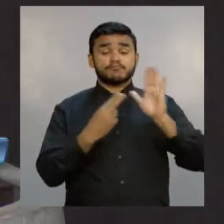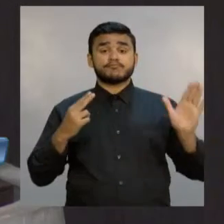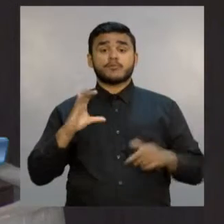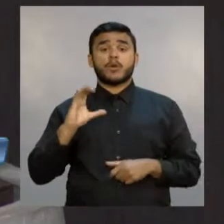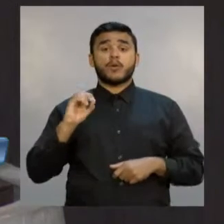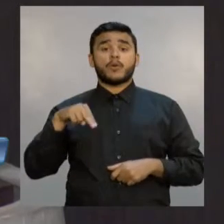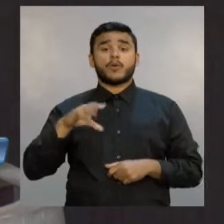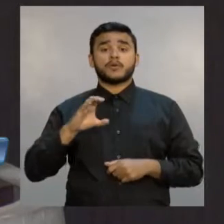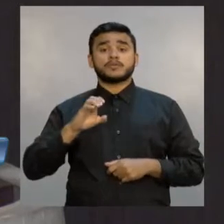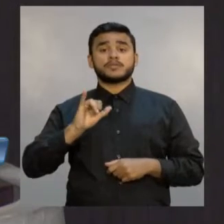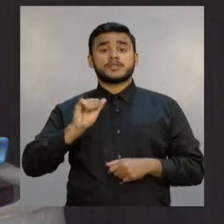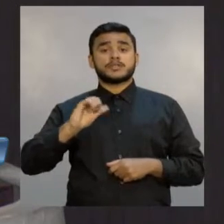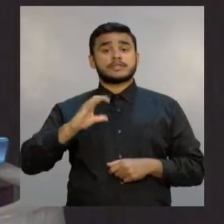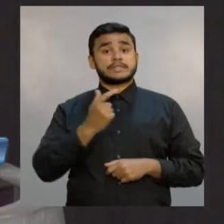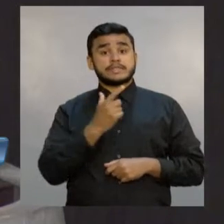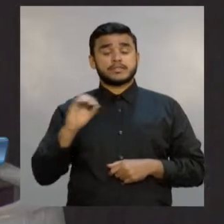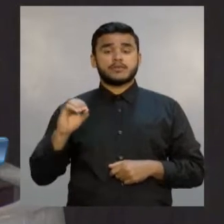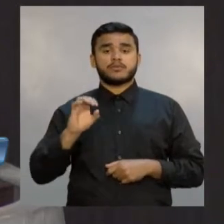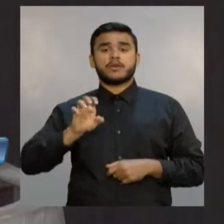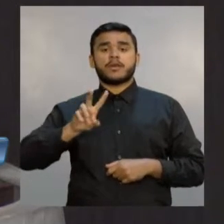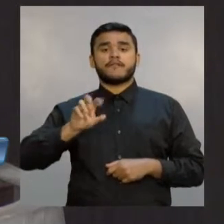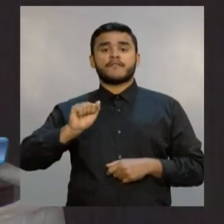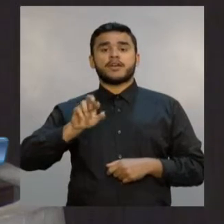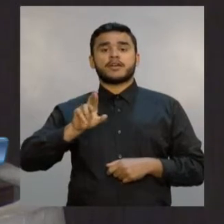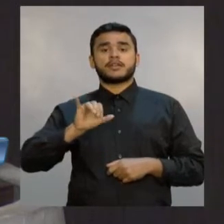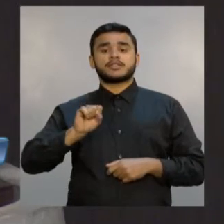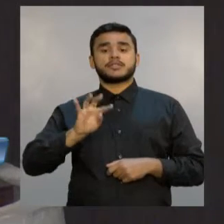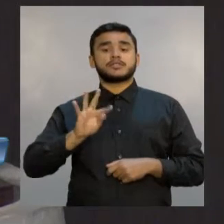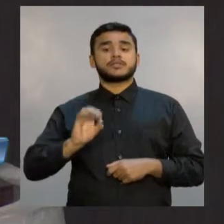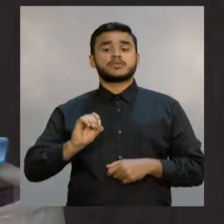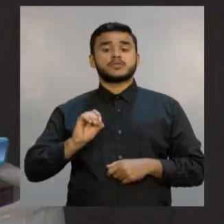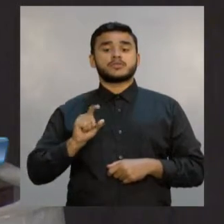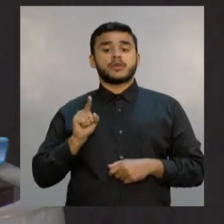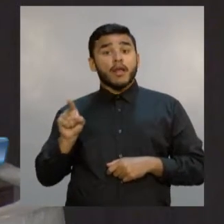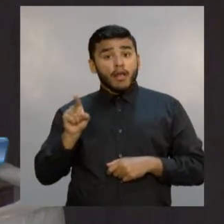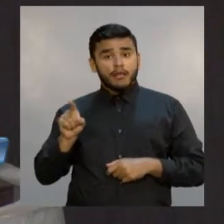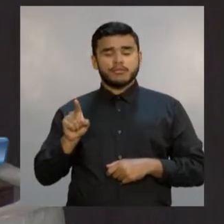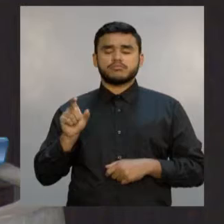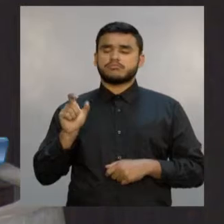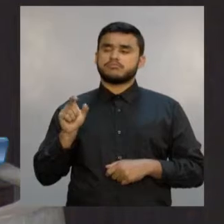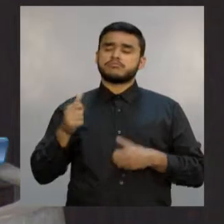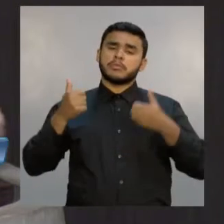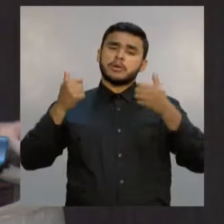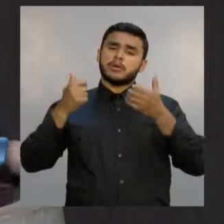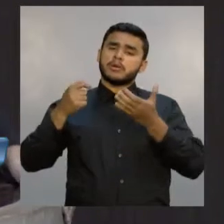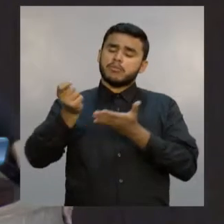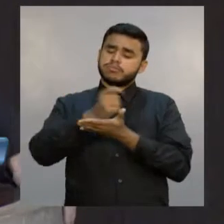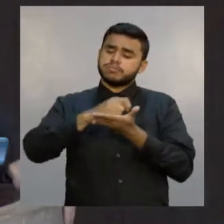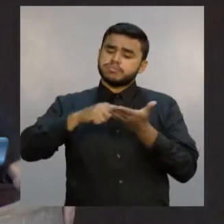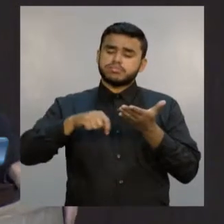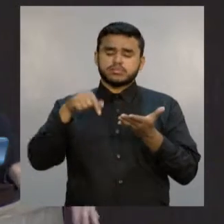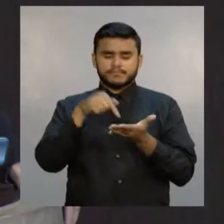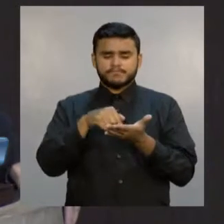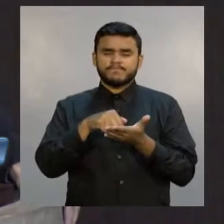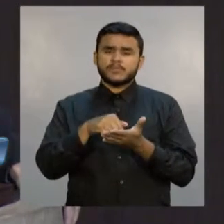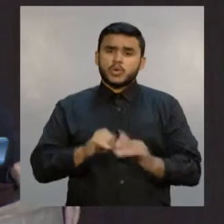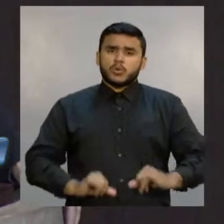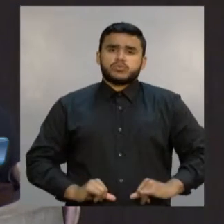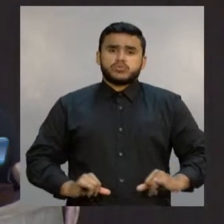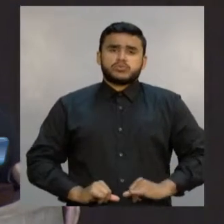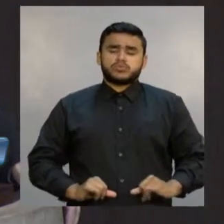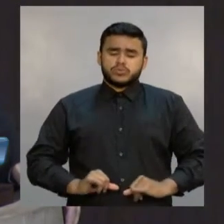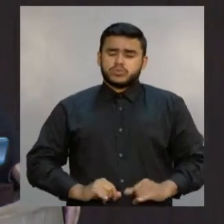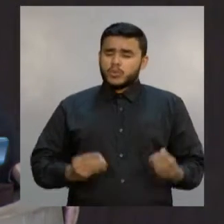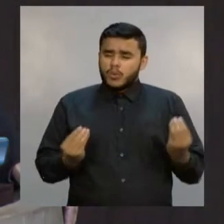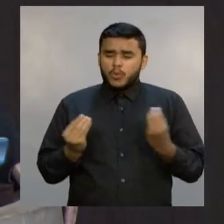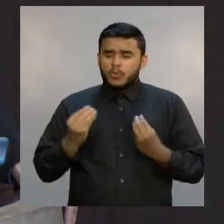descreve, neste verso, na sua poesia e na sua obra, a dor do feminino.